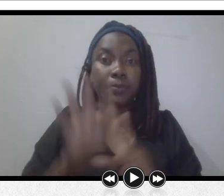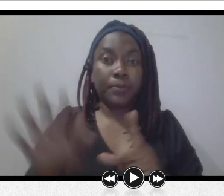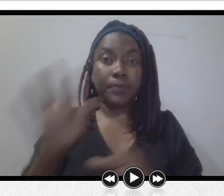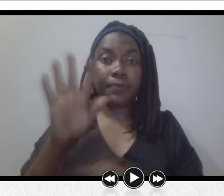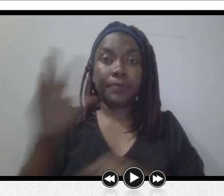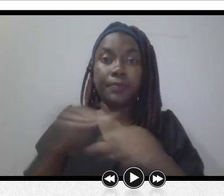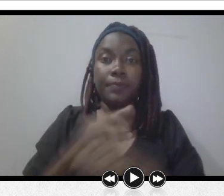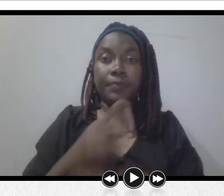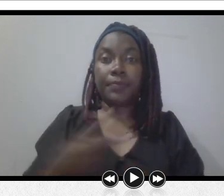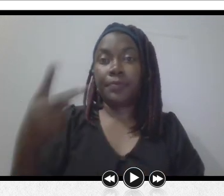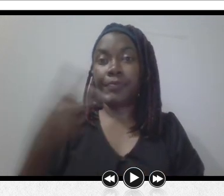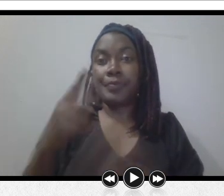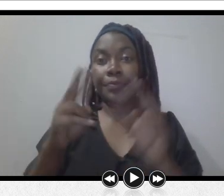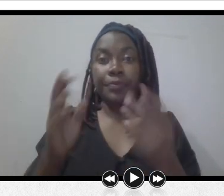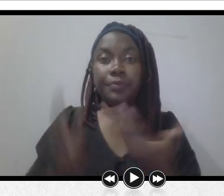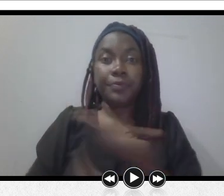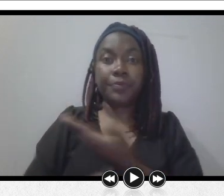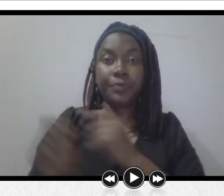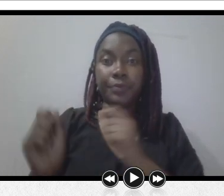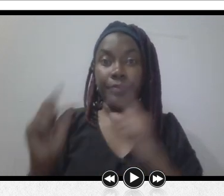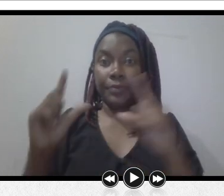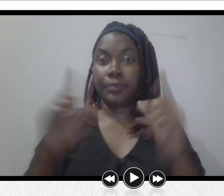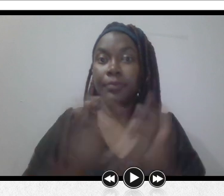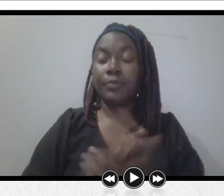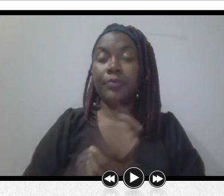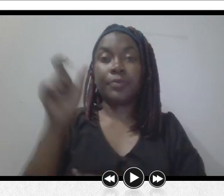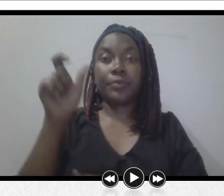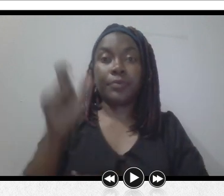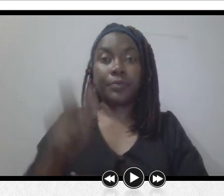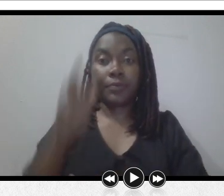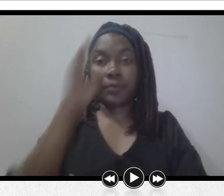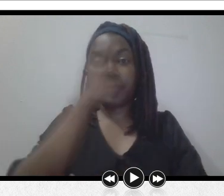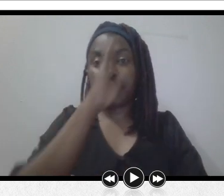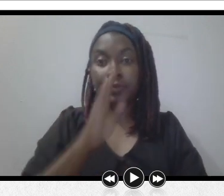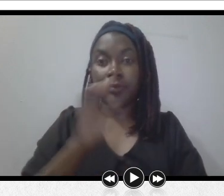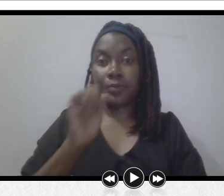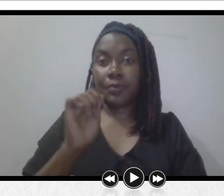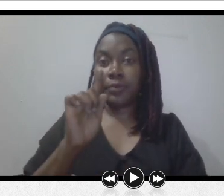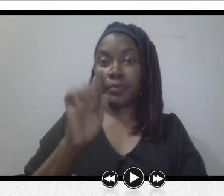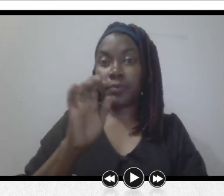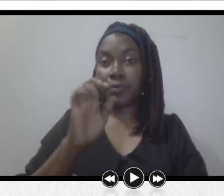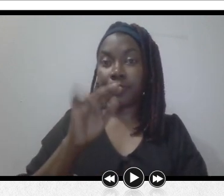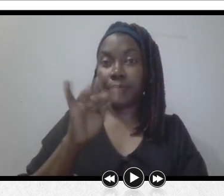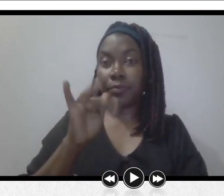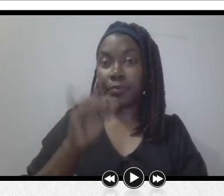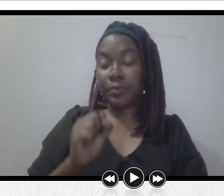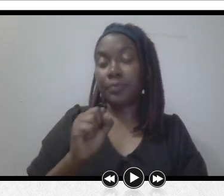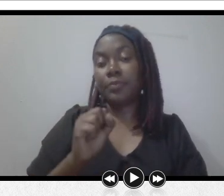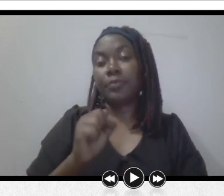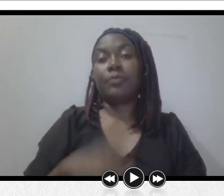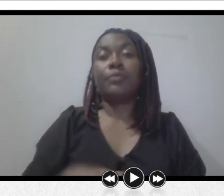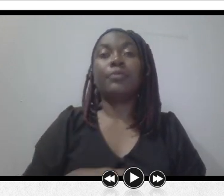aqui no segundo tópico do nosso slide, o modelo brasileiro de agências, ou modelo de